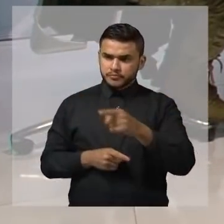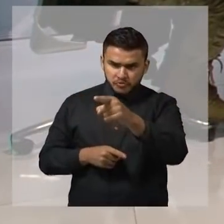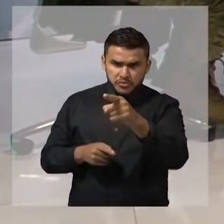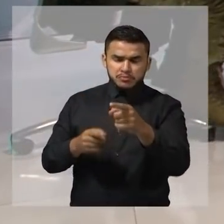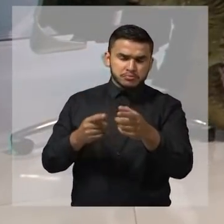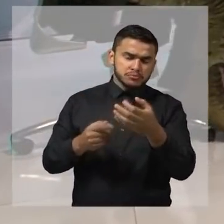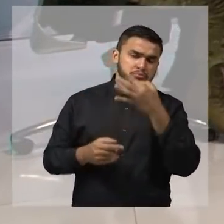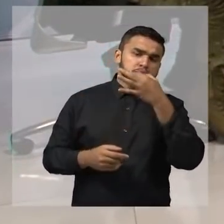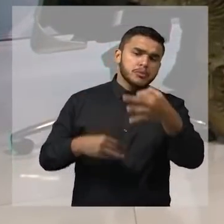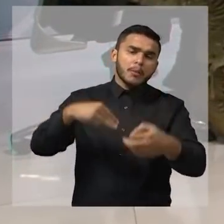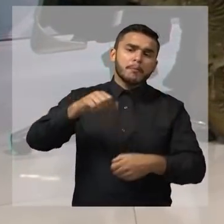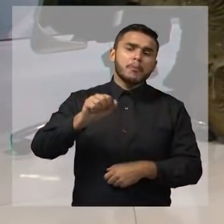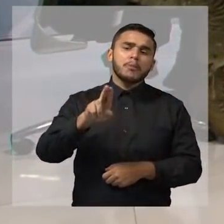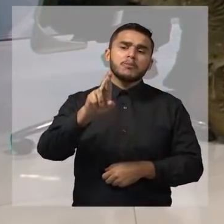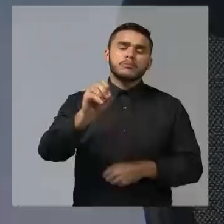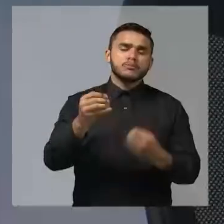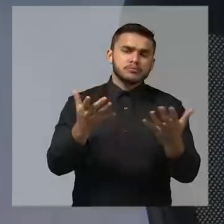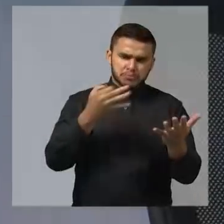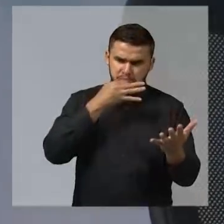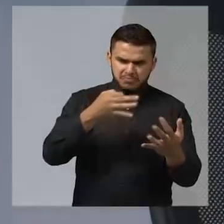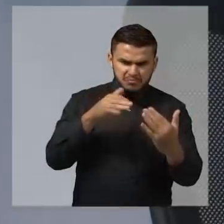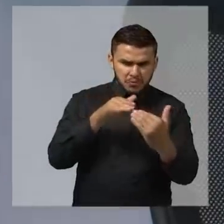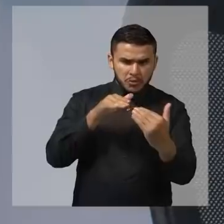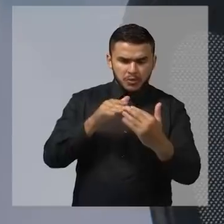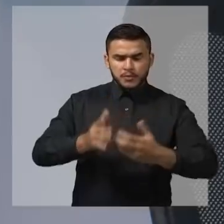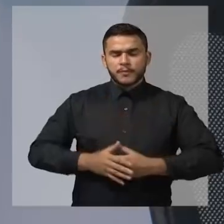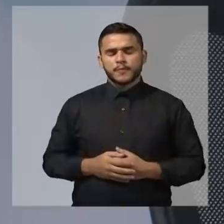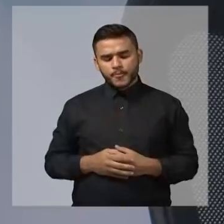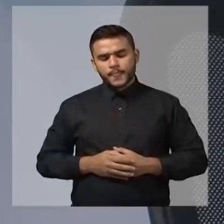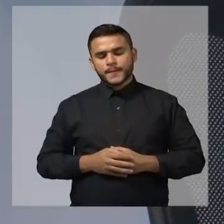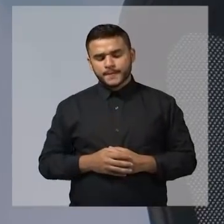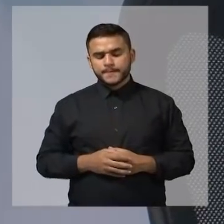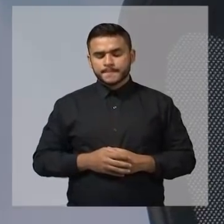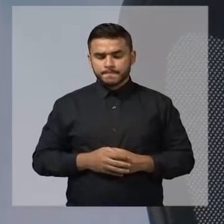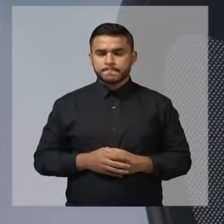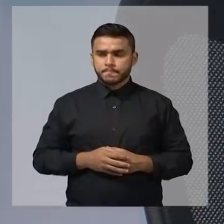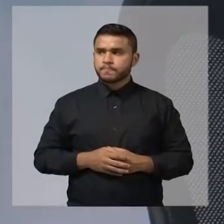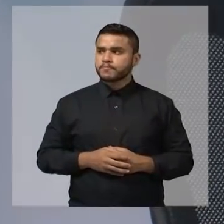tem aqui? O que acontece é justamente isso, a